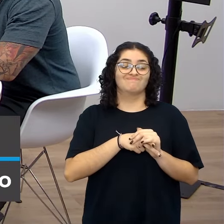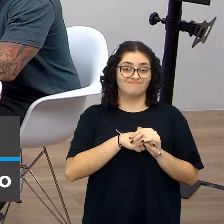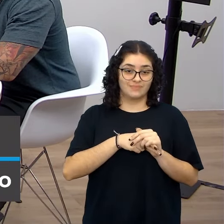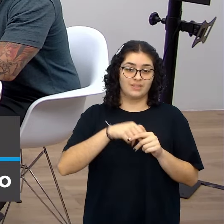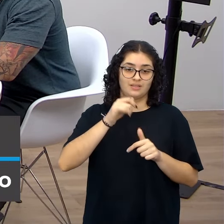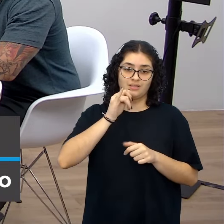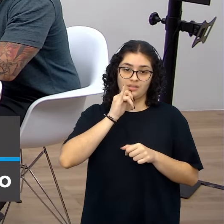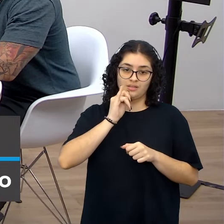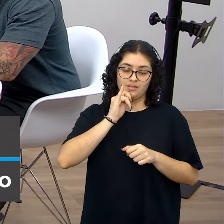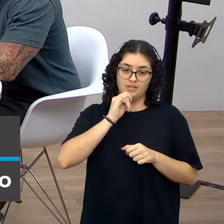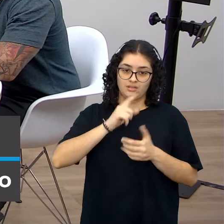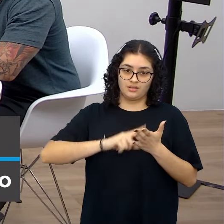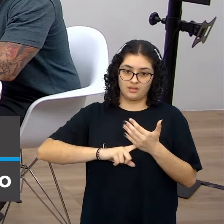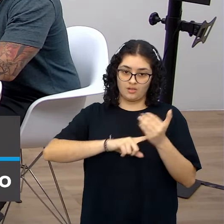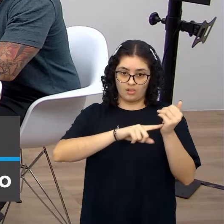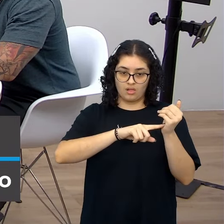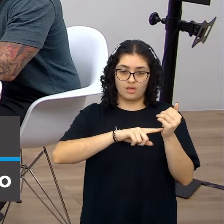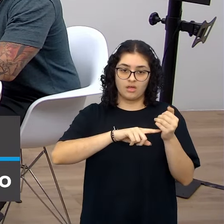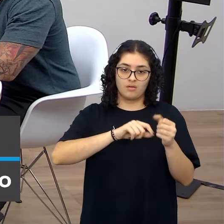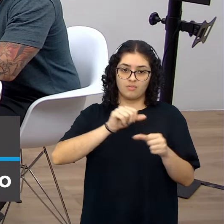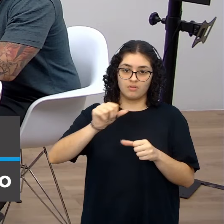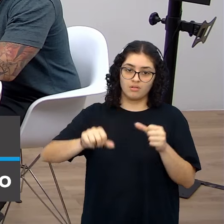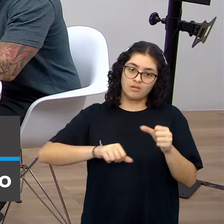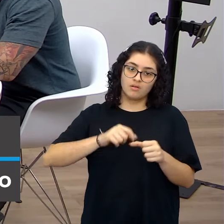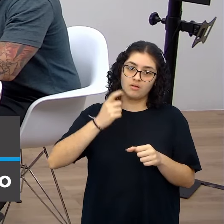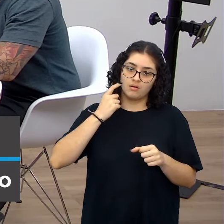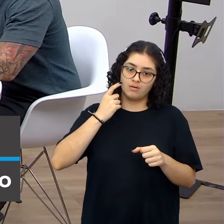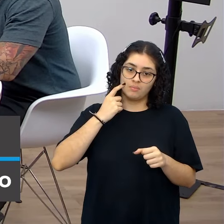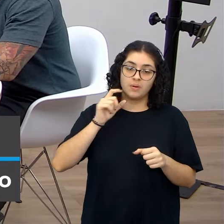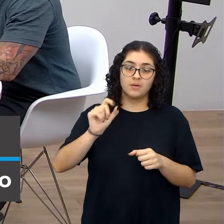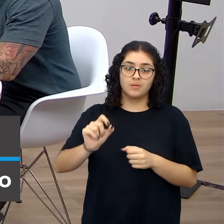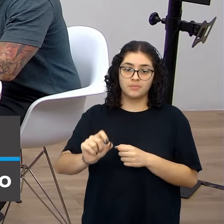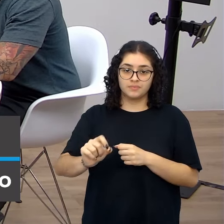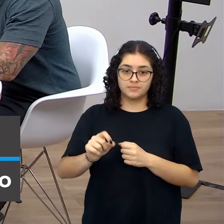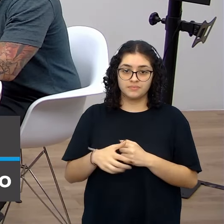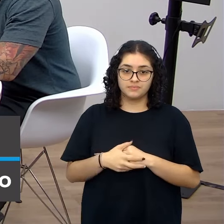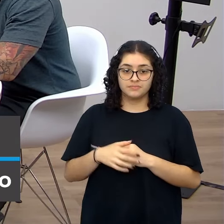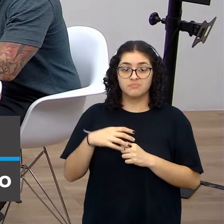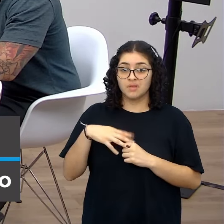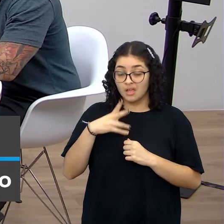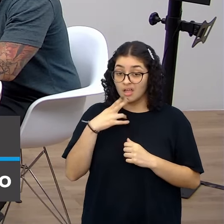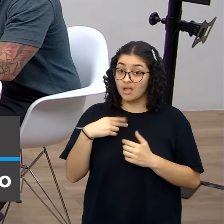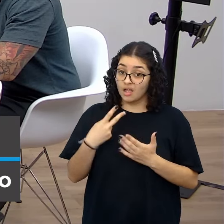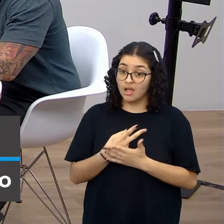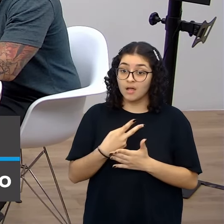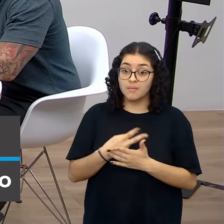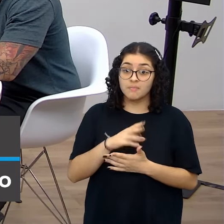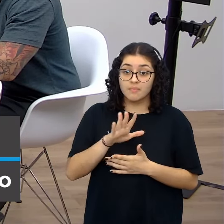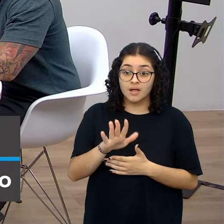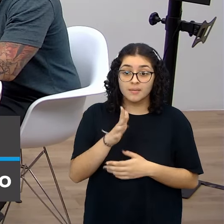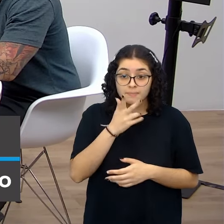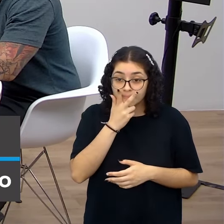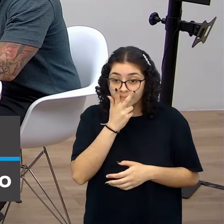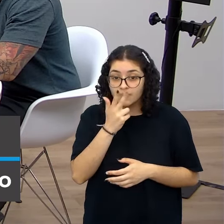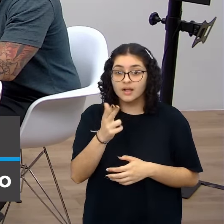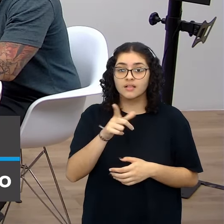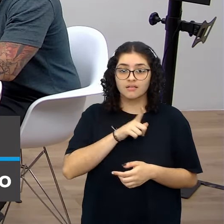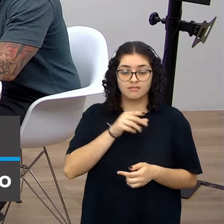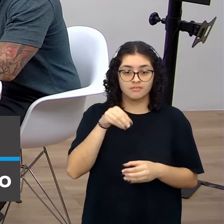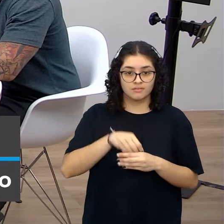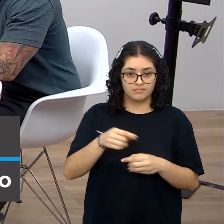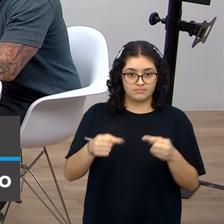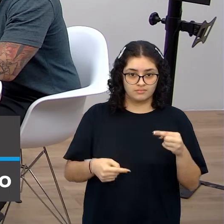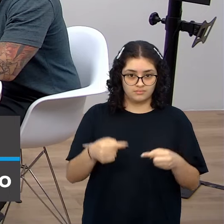a gente coloca assim tecnologia e inovação, a gente está pensando, me parece, né, posso estar enganada, tá? Mas me parece que existe uma discussão